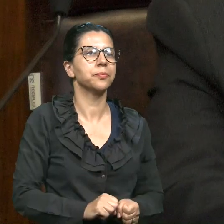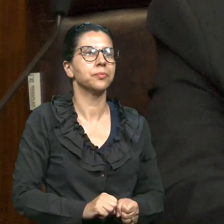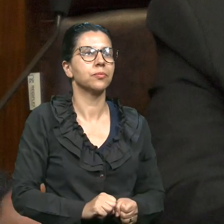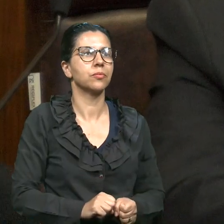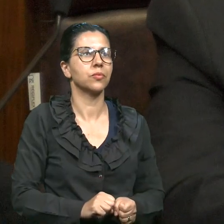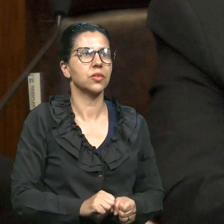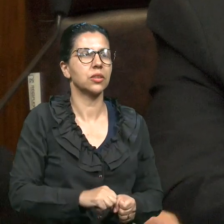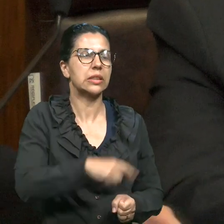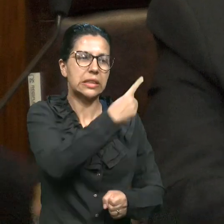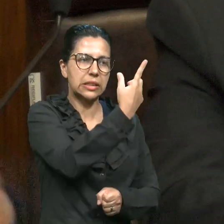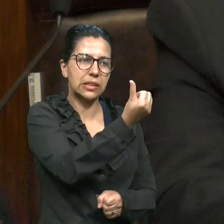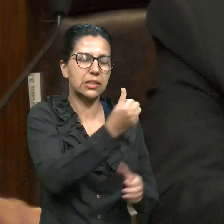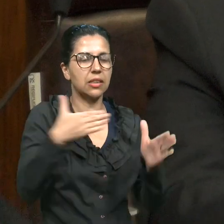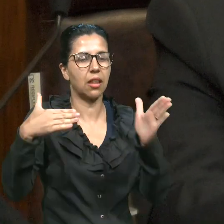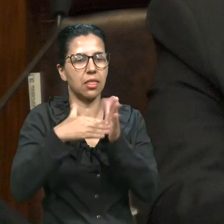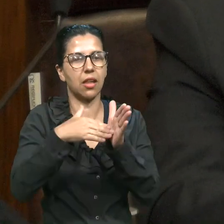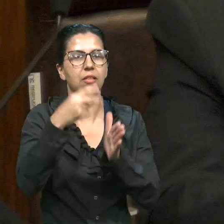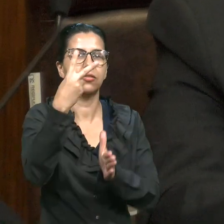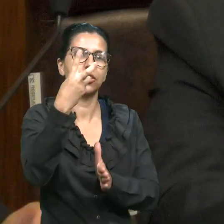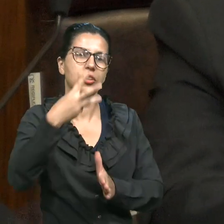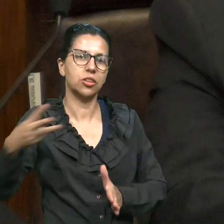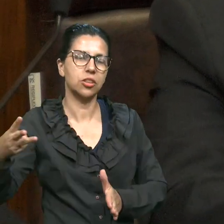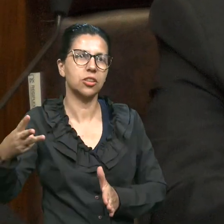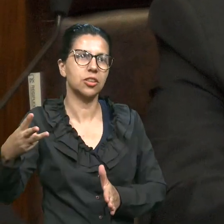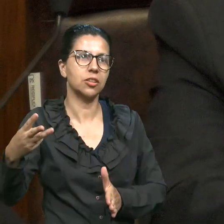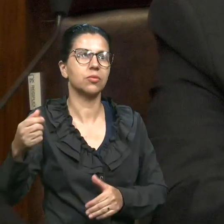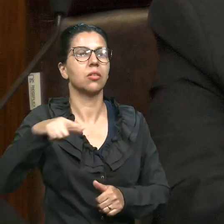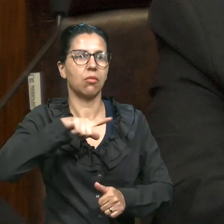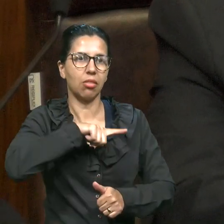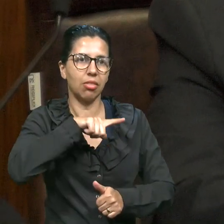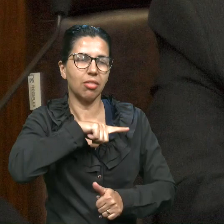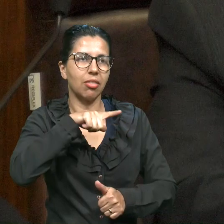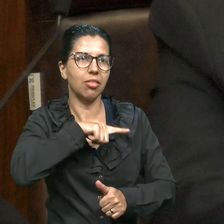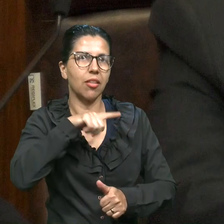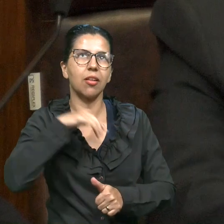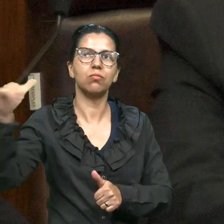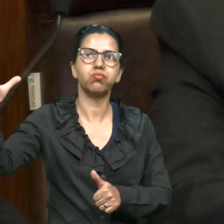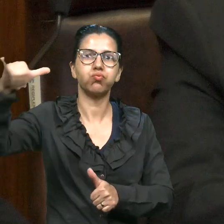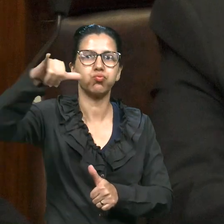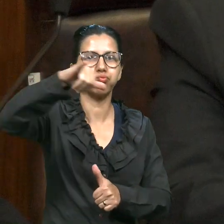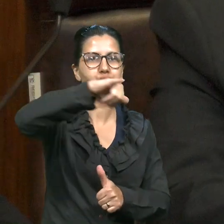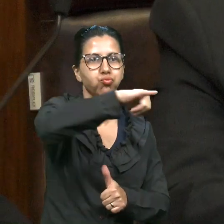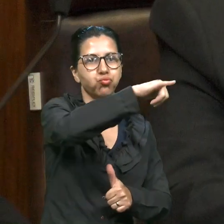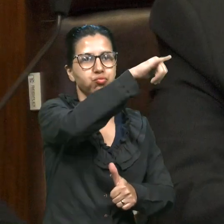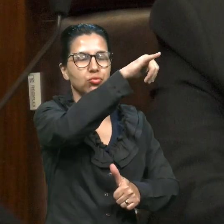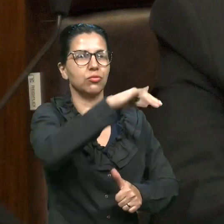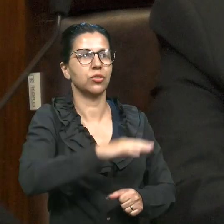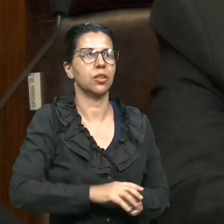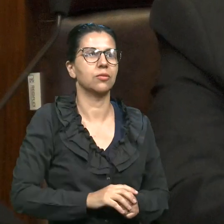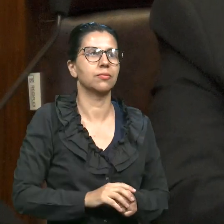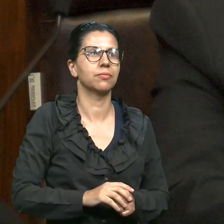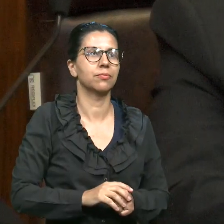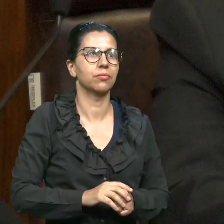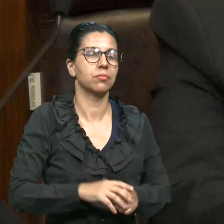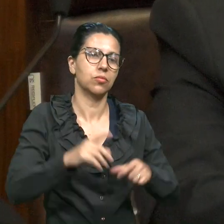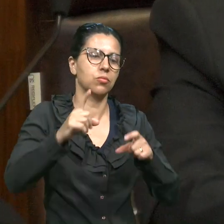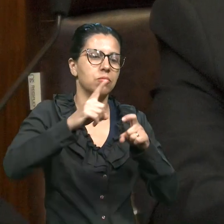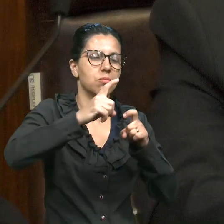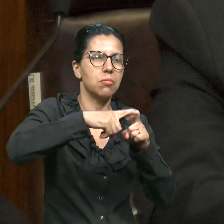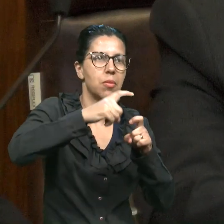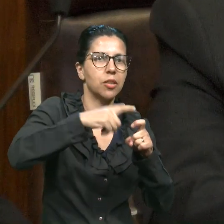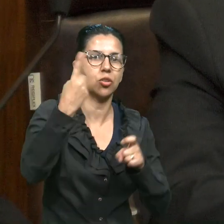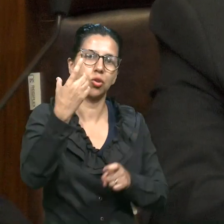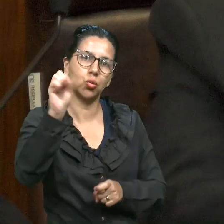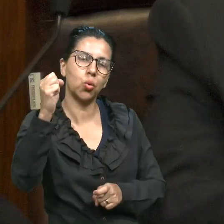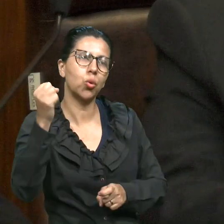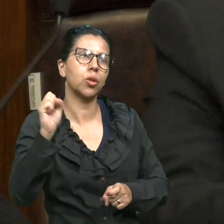Entre os dias 16 e 23, a semana do aeromodelismo, comendador Keizo Tanabe. No dia 18, dia do médico, dia do diretor de